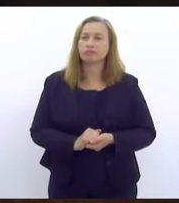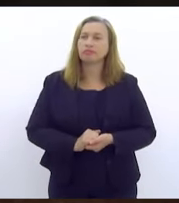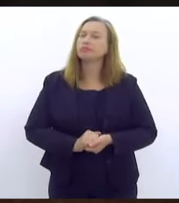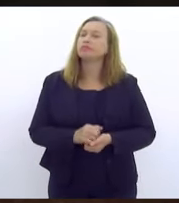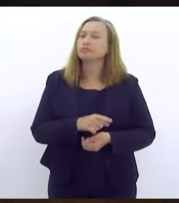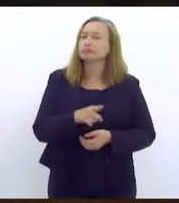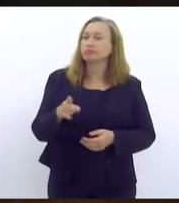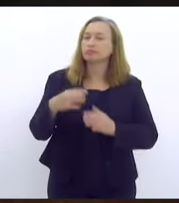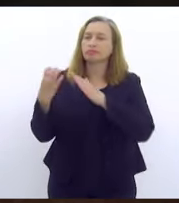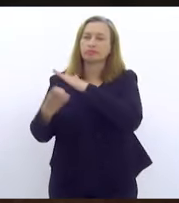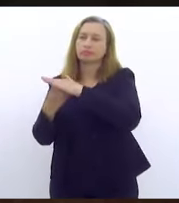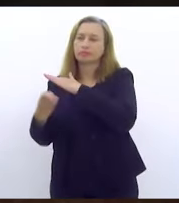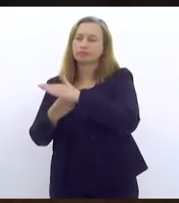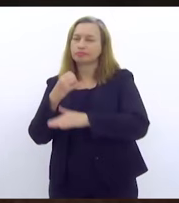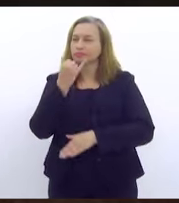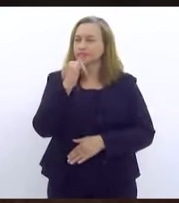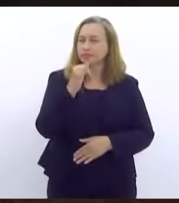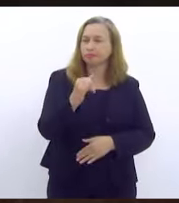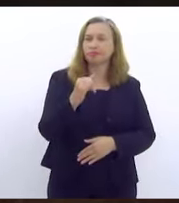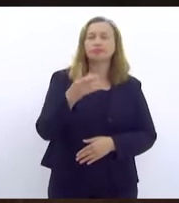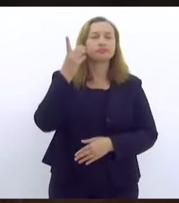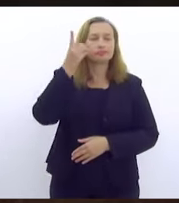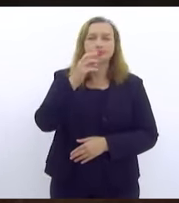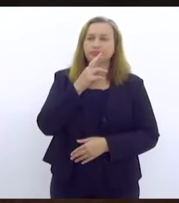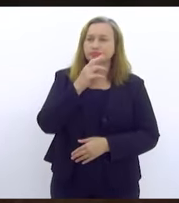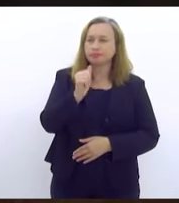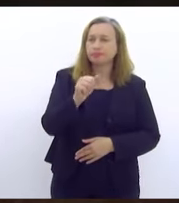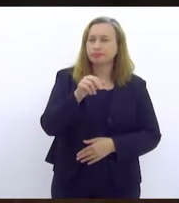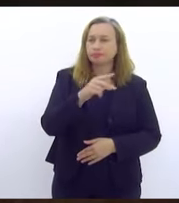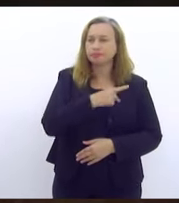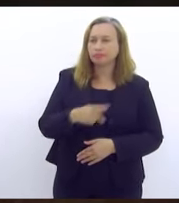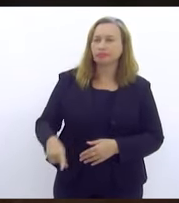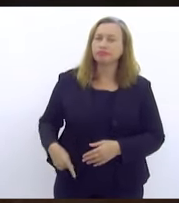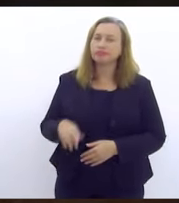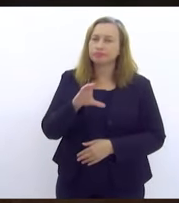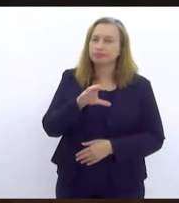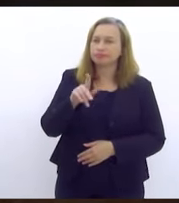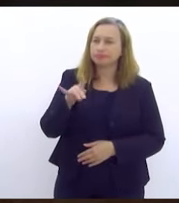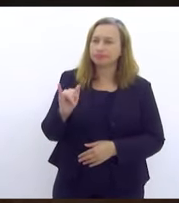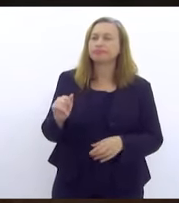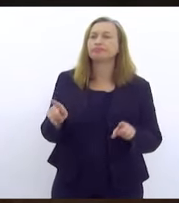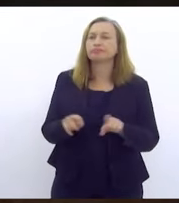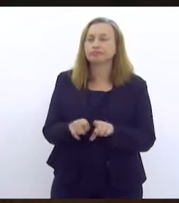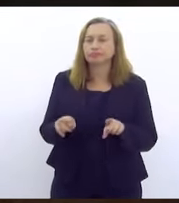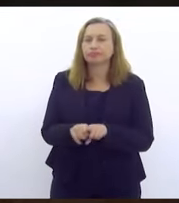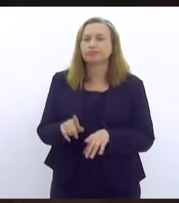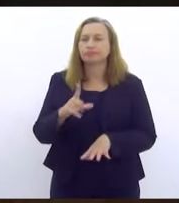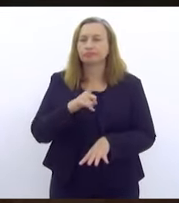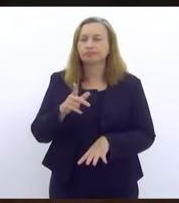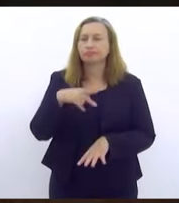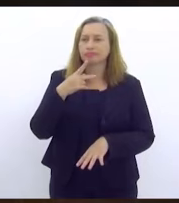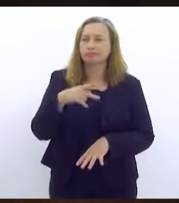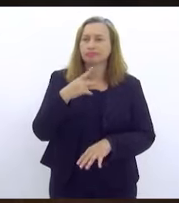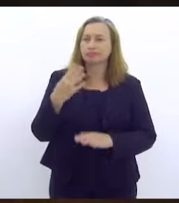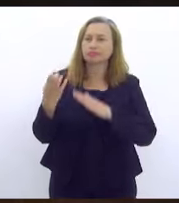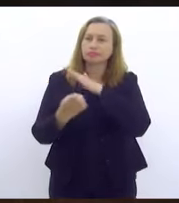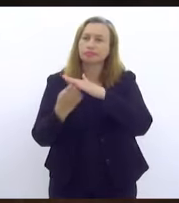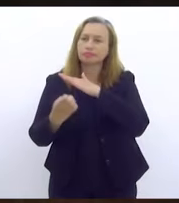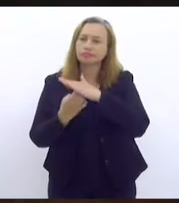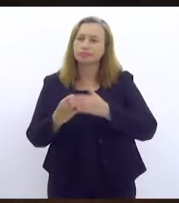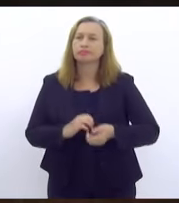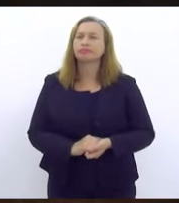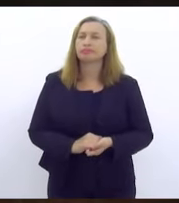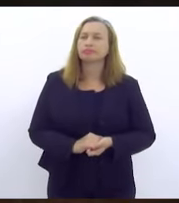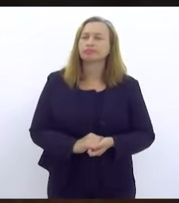companhias de energia elétrica, deputado Rodrigo Amorim, presidente da CPI, nós também temos que falar das empresas